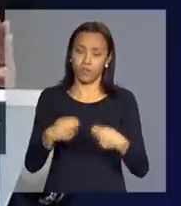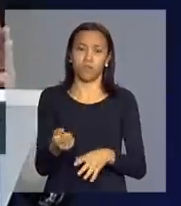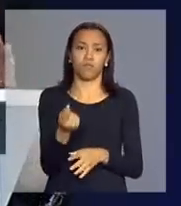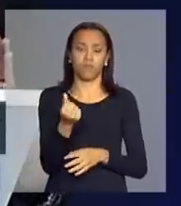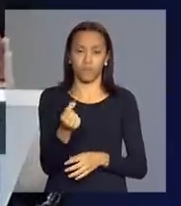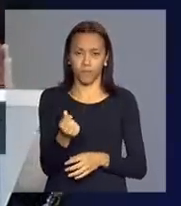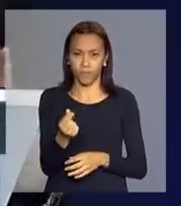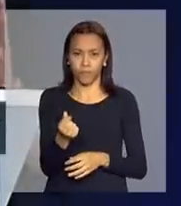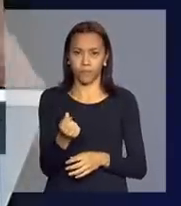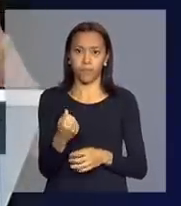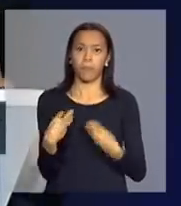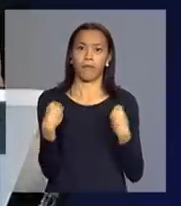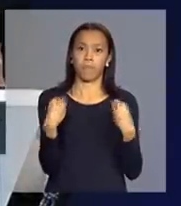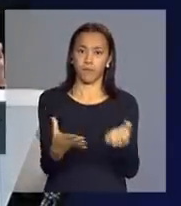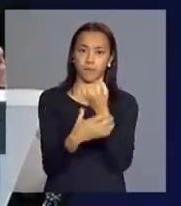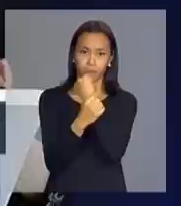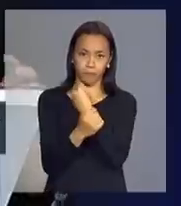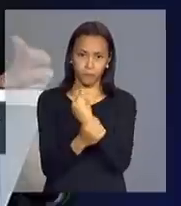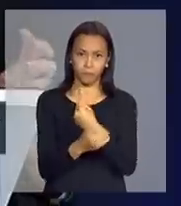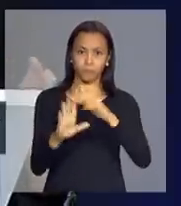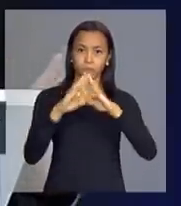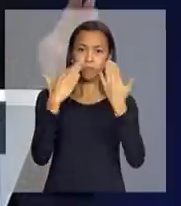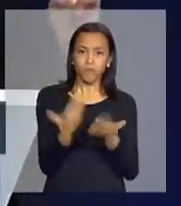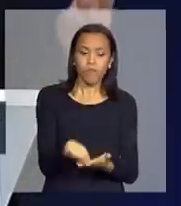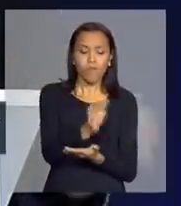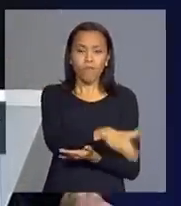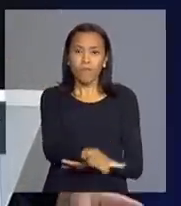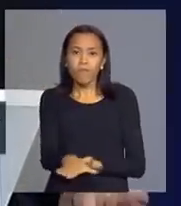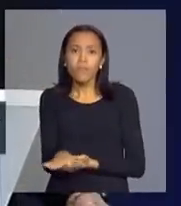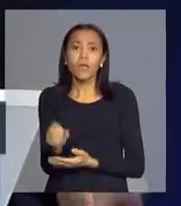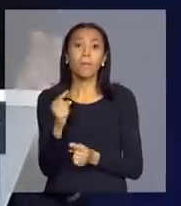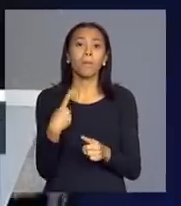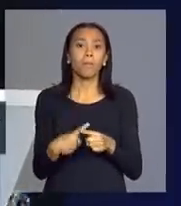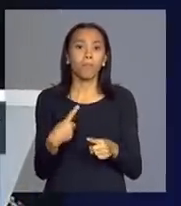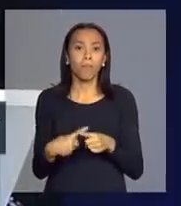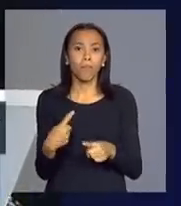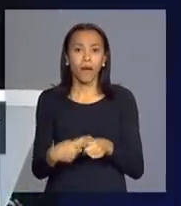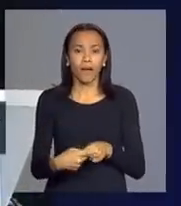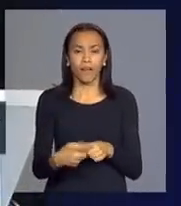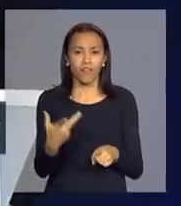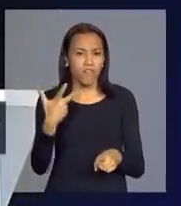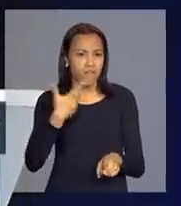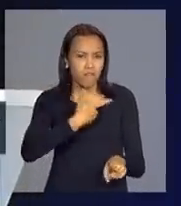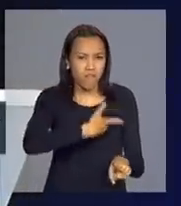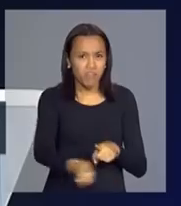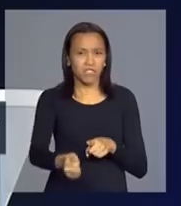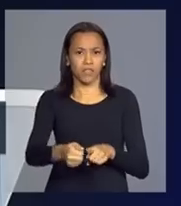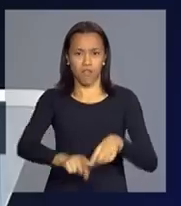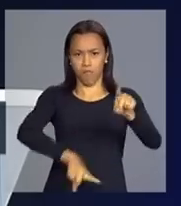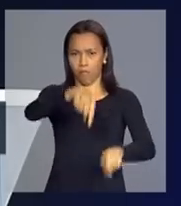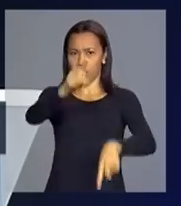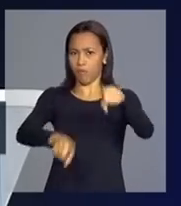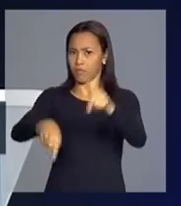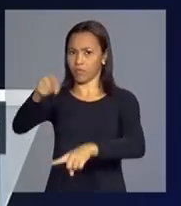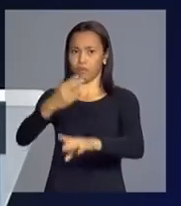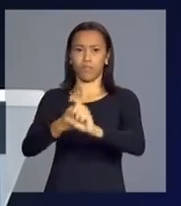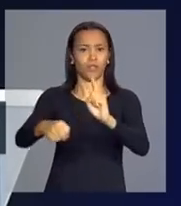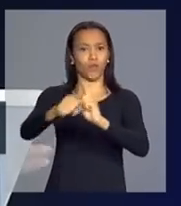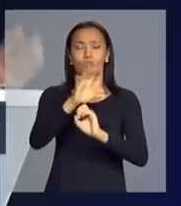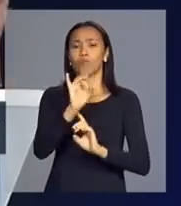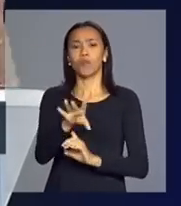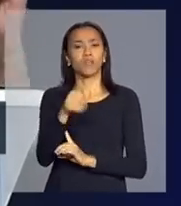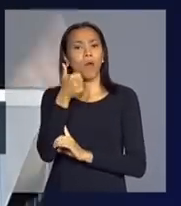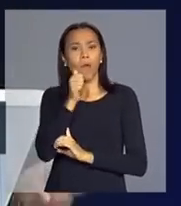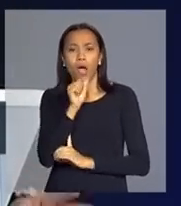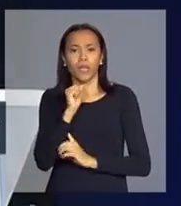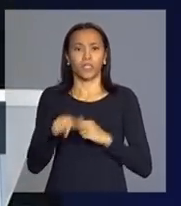recursos para garantir creches, para acabar com a raiz da desigualdade. Não só porque a mãe trabalha,